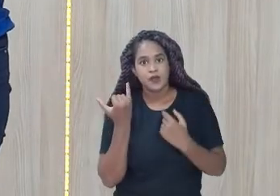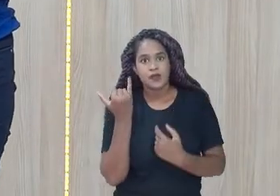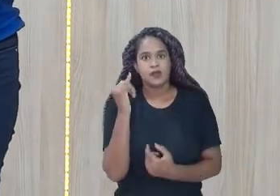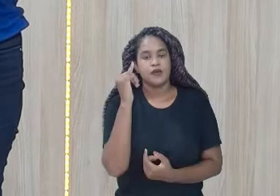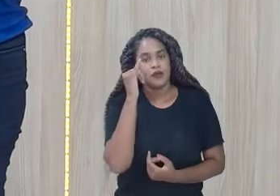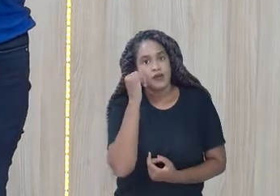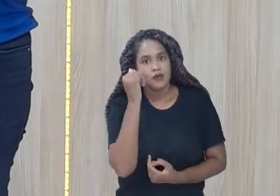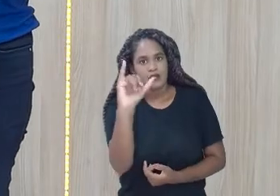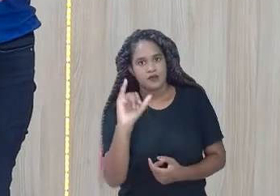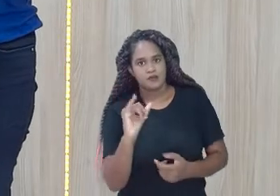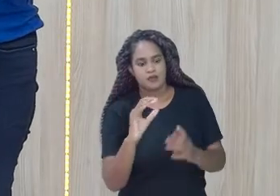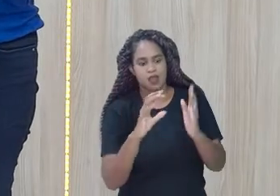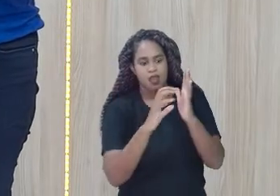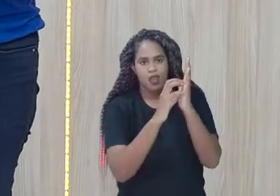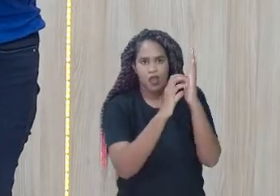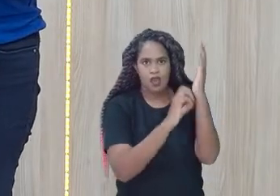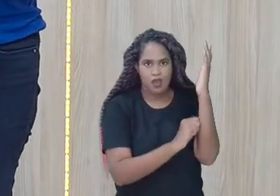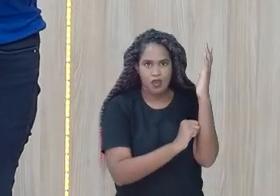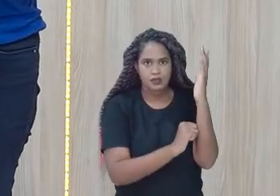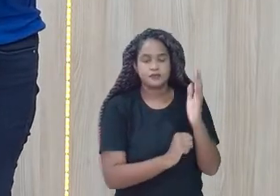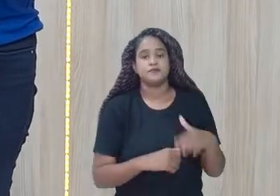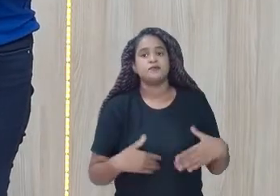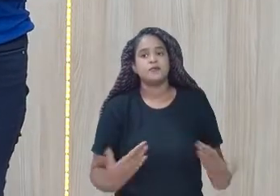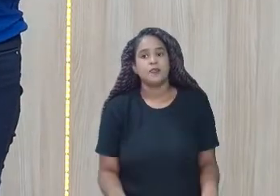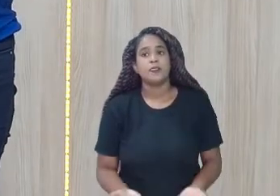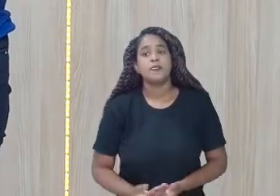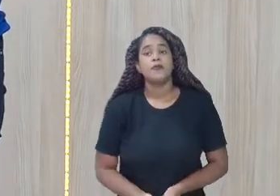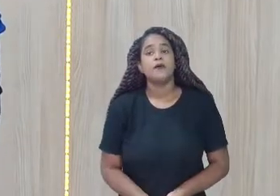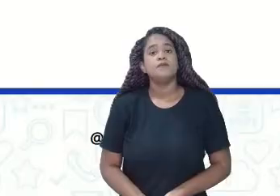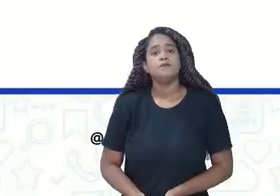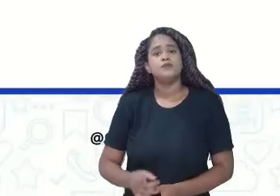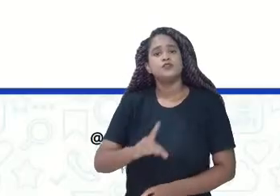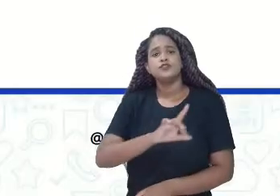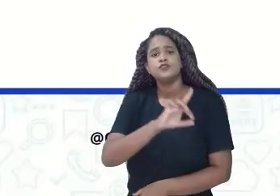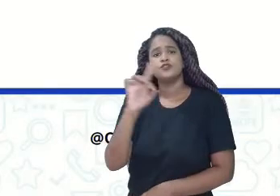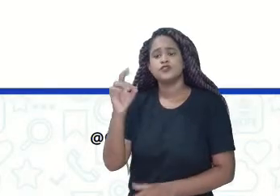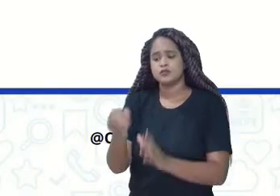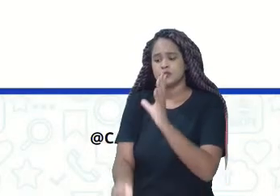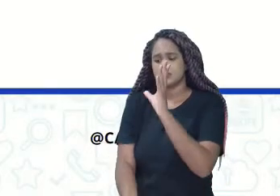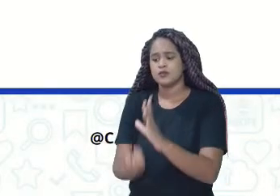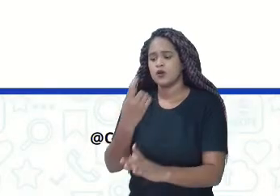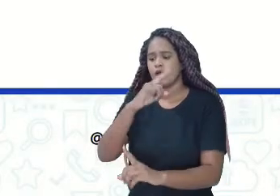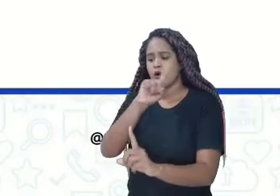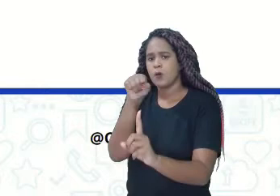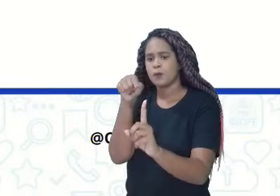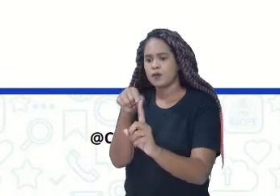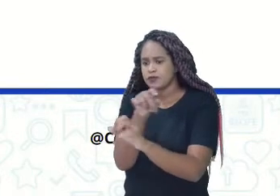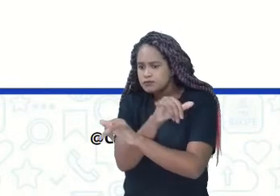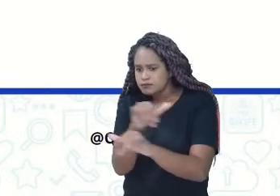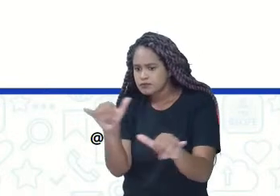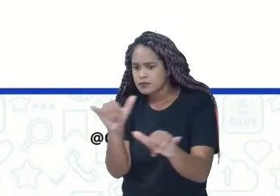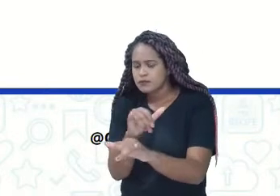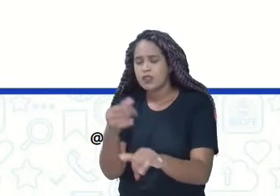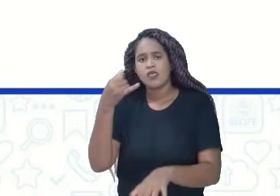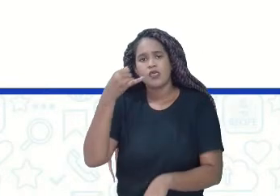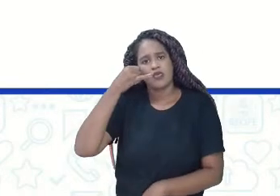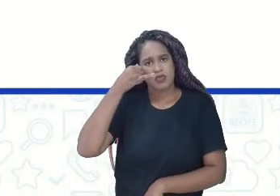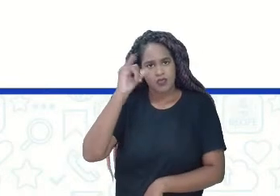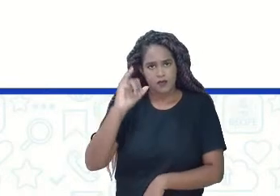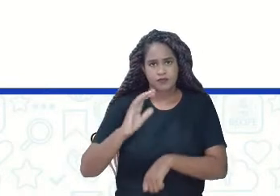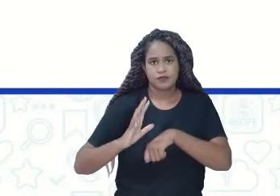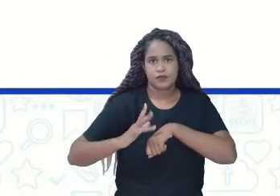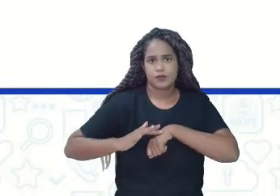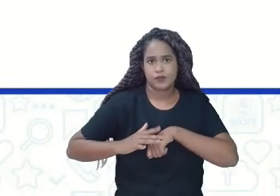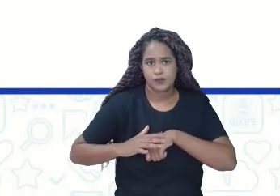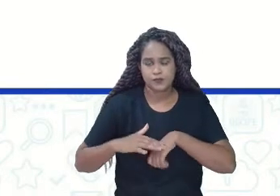AIDS. E quando surgiu esse dia, surgiu para divulgar realmente a importância de prevenção desta doença. Então, ela